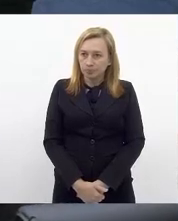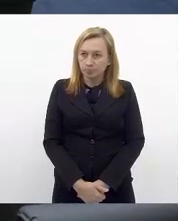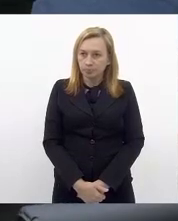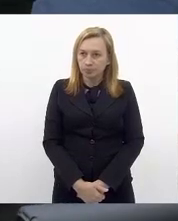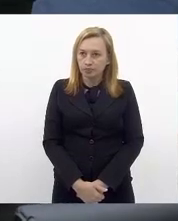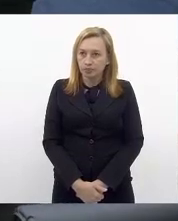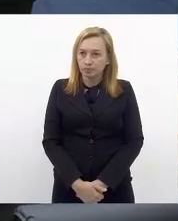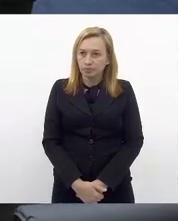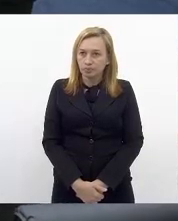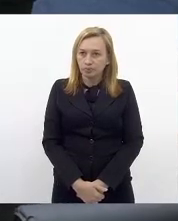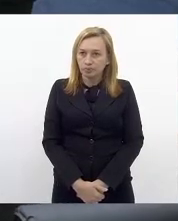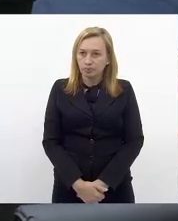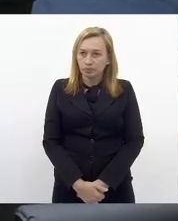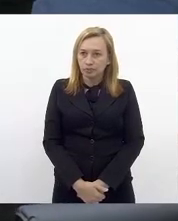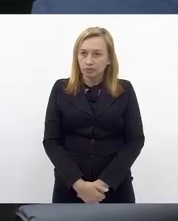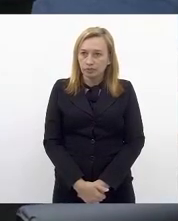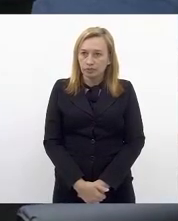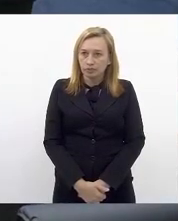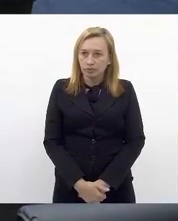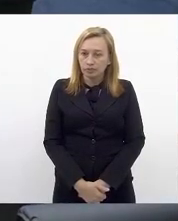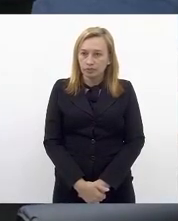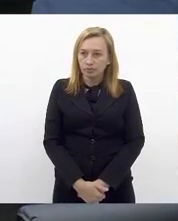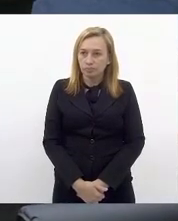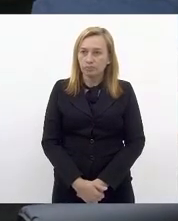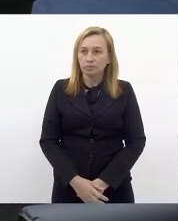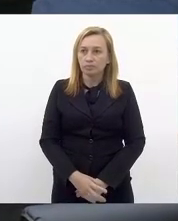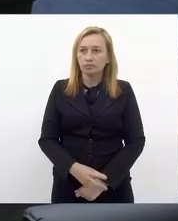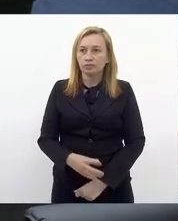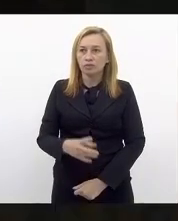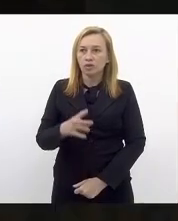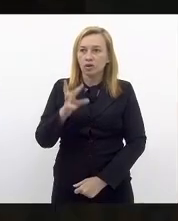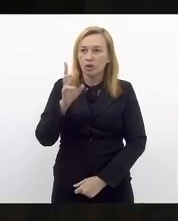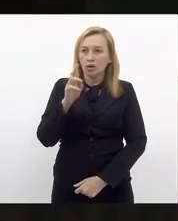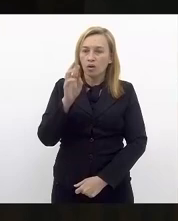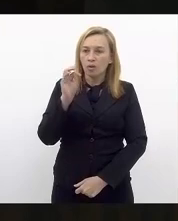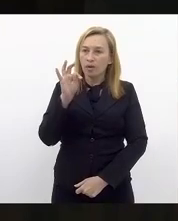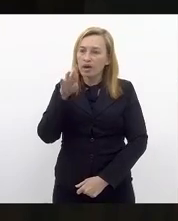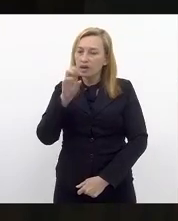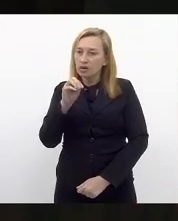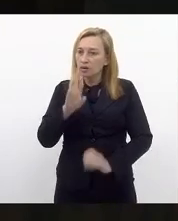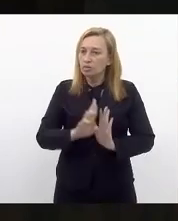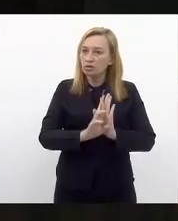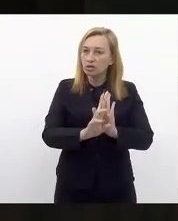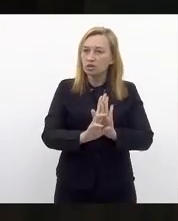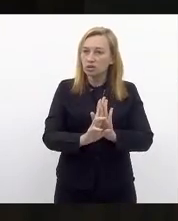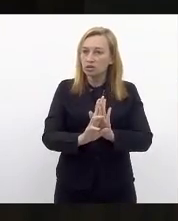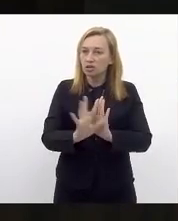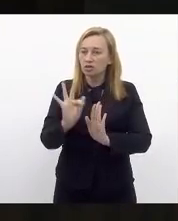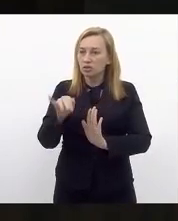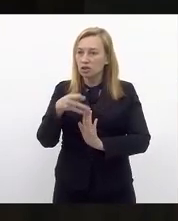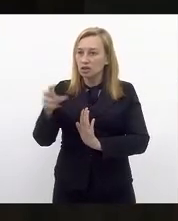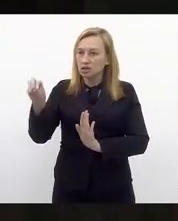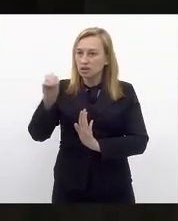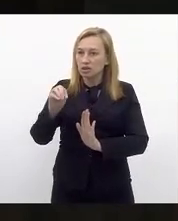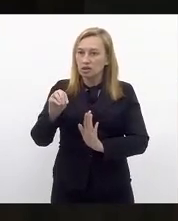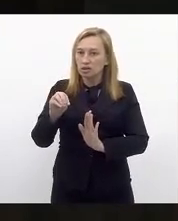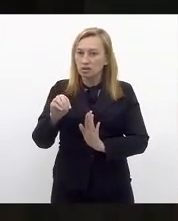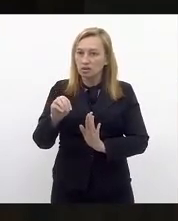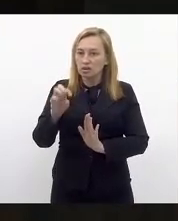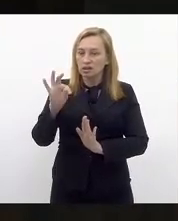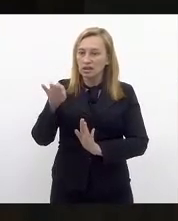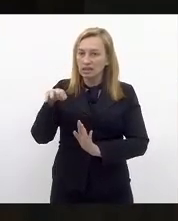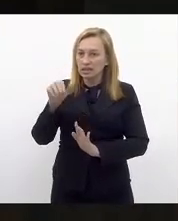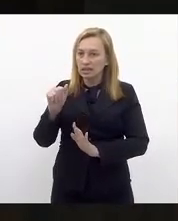passar a palavra para o Roberto Carlos representante das Fundações sociais Santa Cabrini